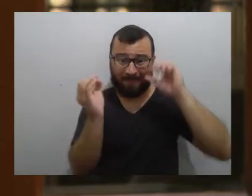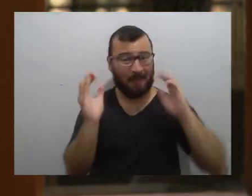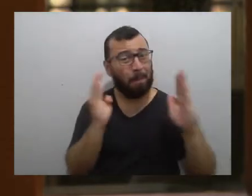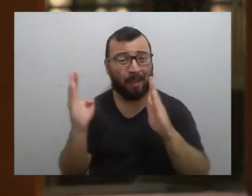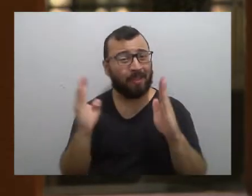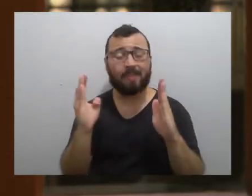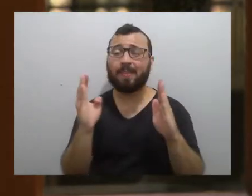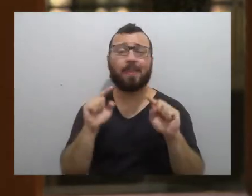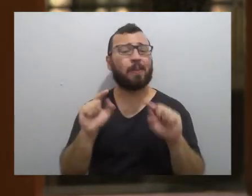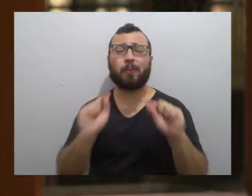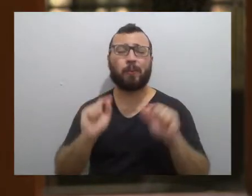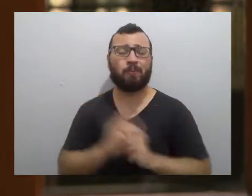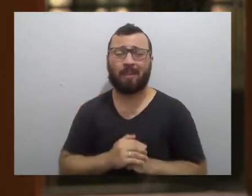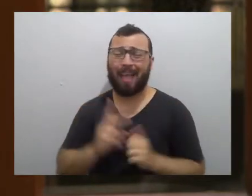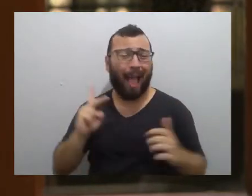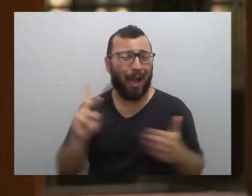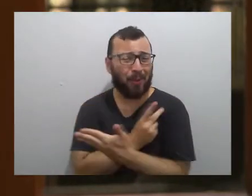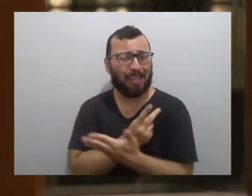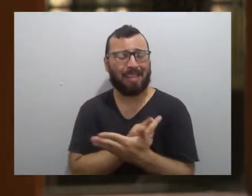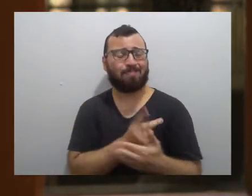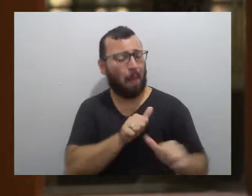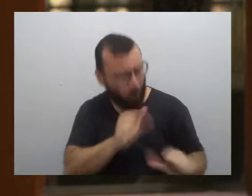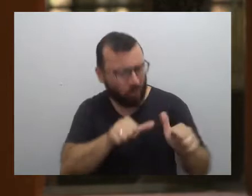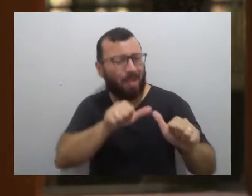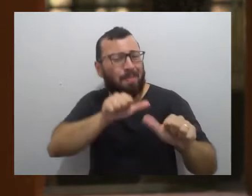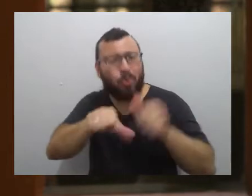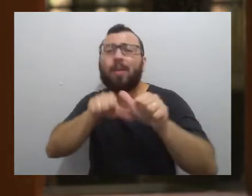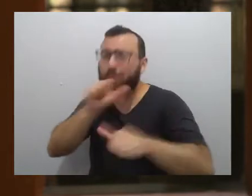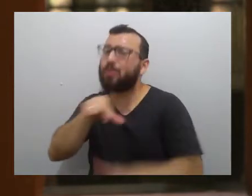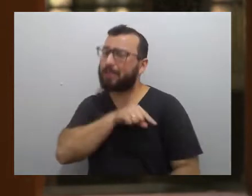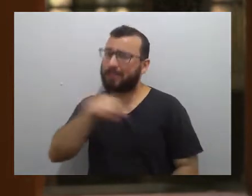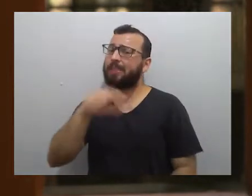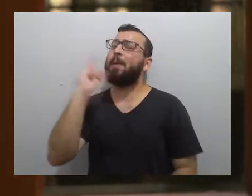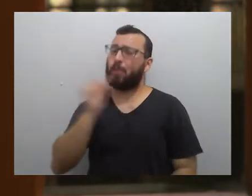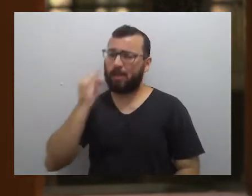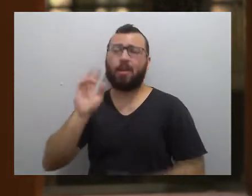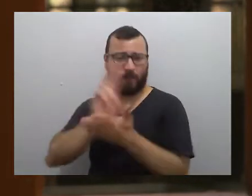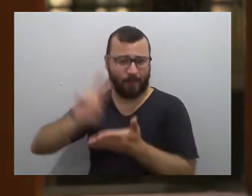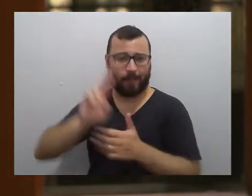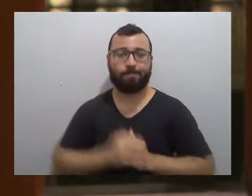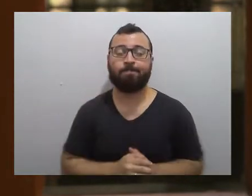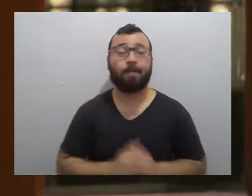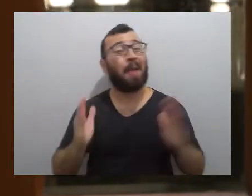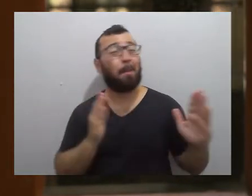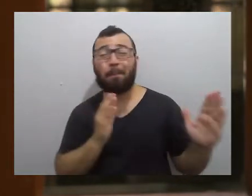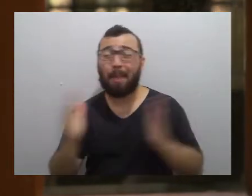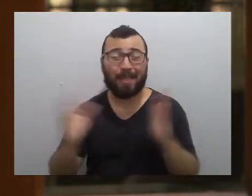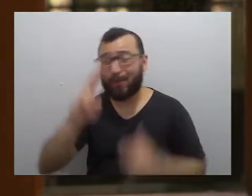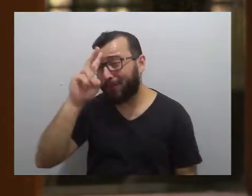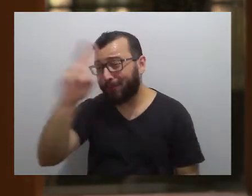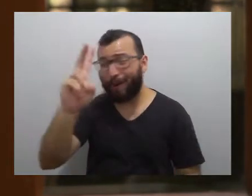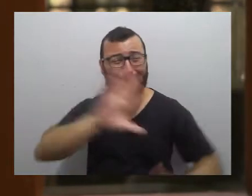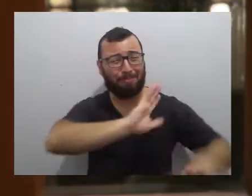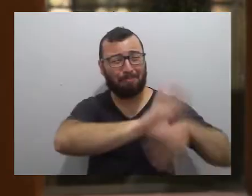instaurado, né, com o golpe de 1964, né, o regime militar se implantando, né, aos poucos com